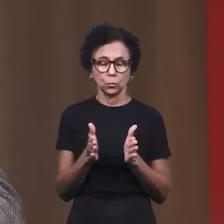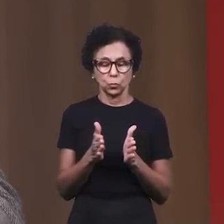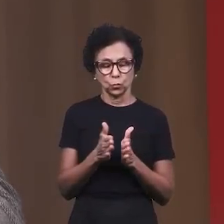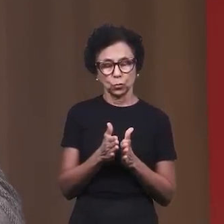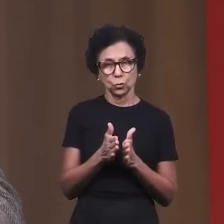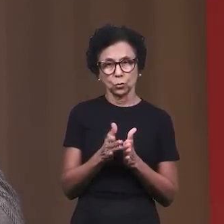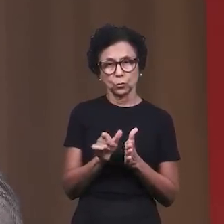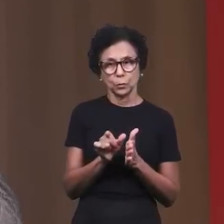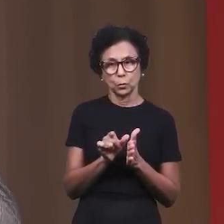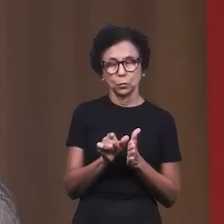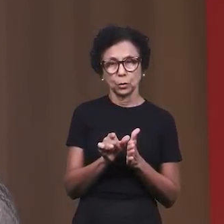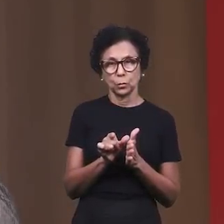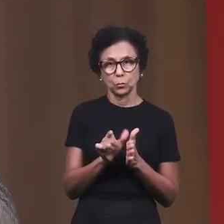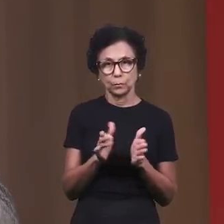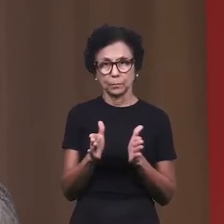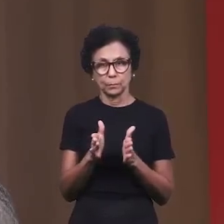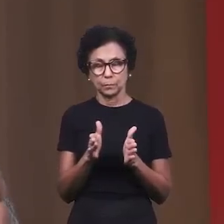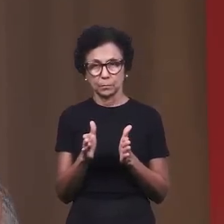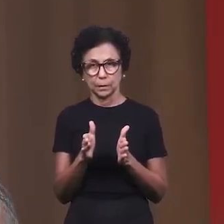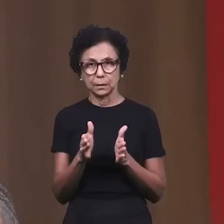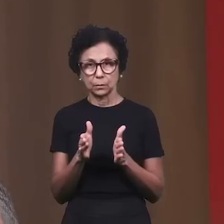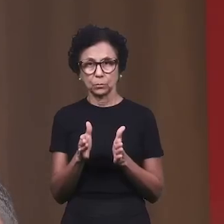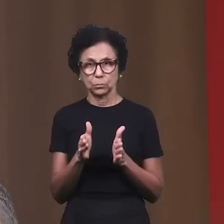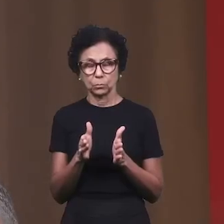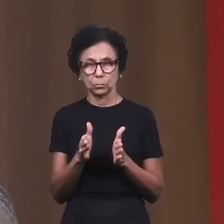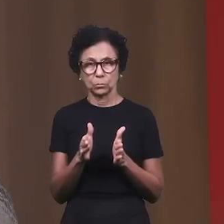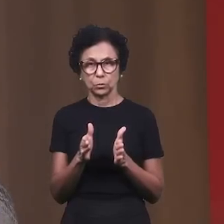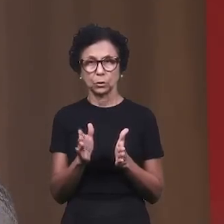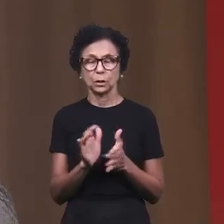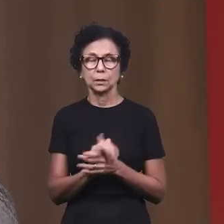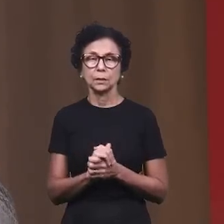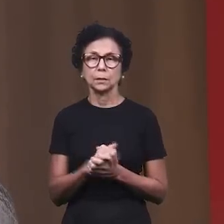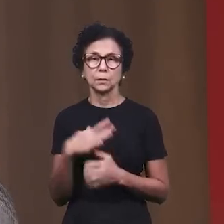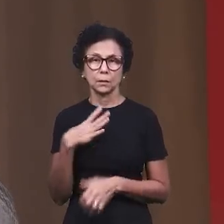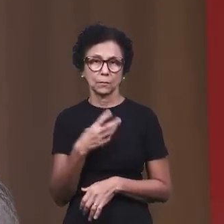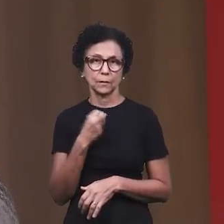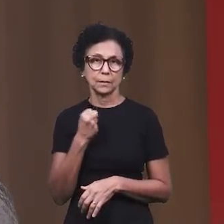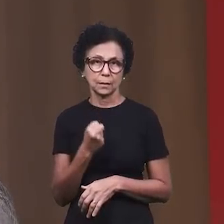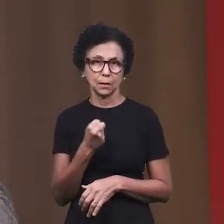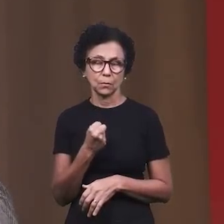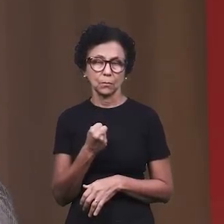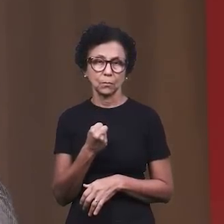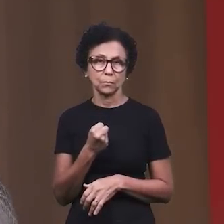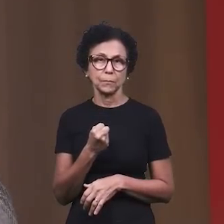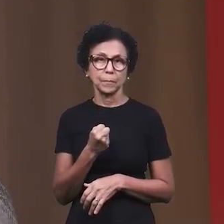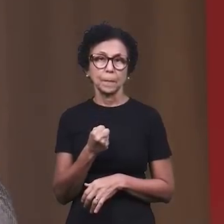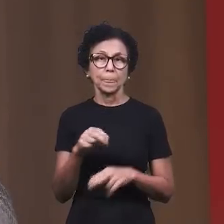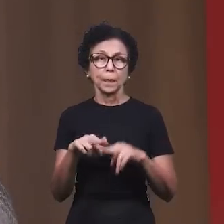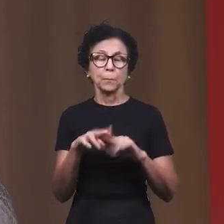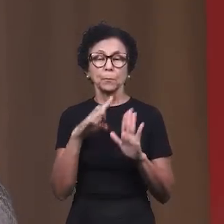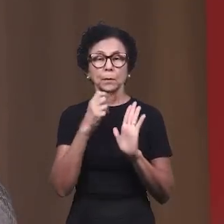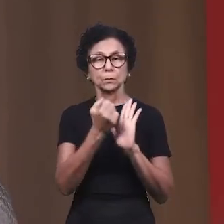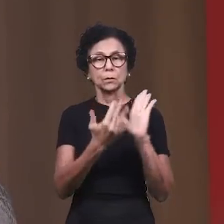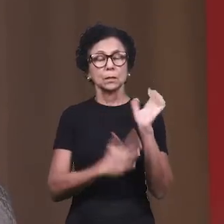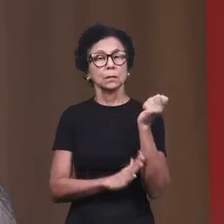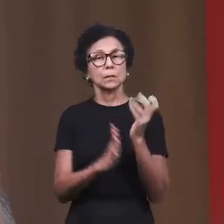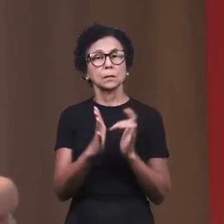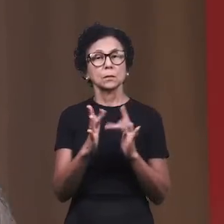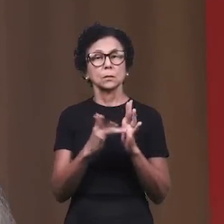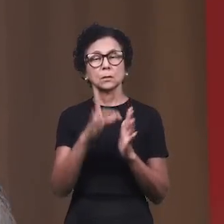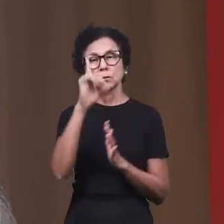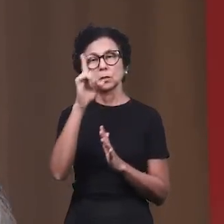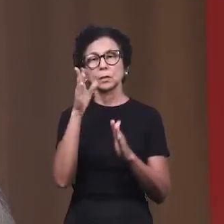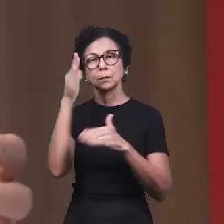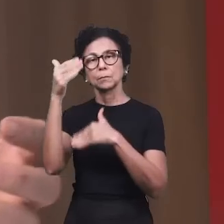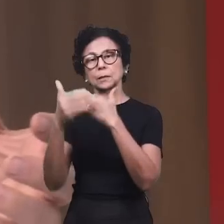agora. E que agora, no nome de Jesus, pelo sangue de Jesus, nós temos esse direito de entrar na presença de